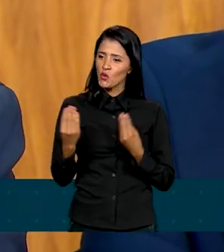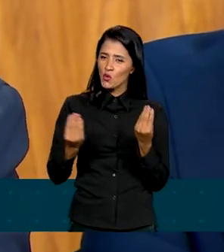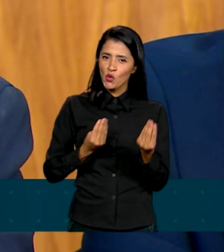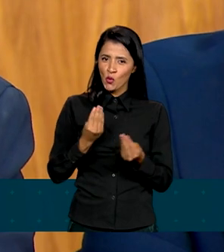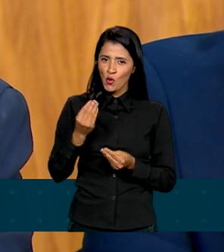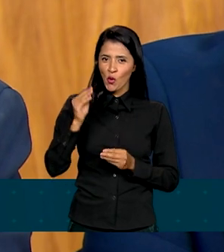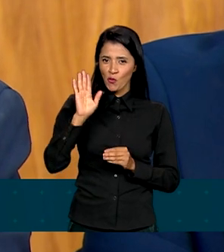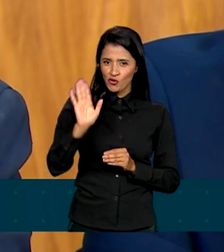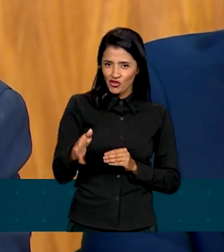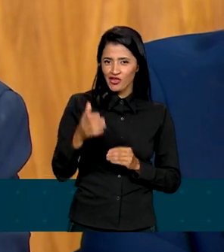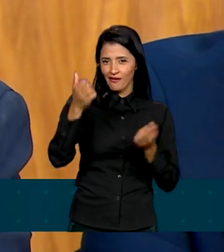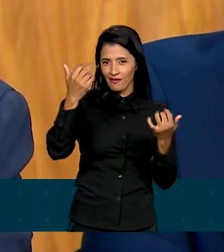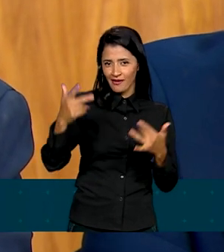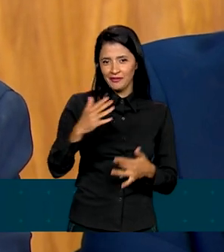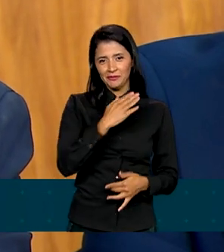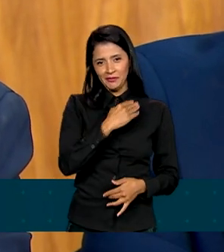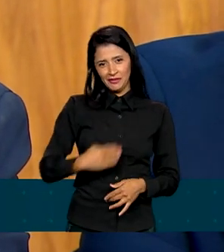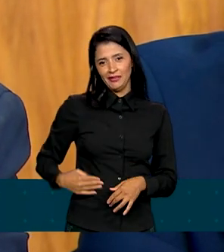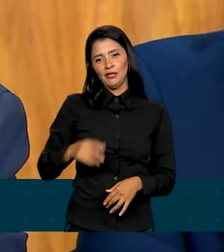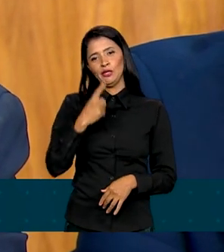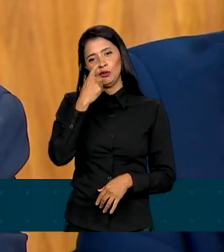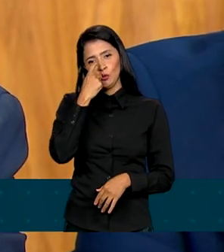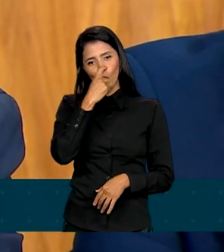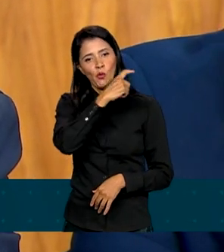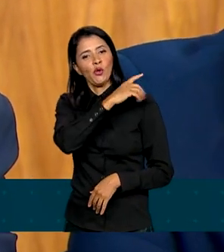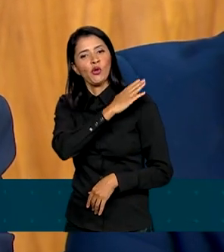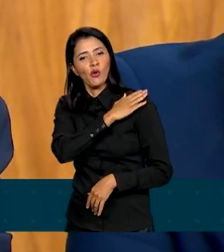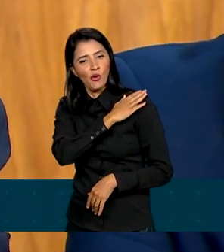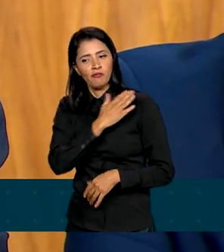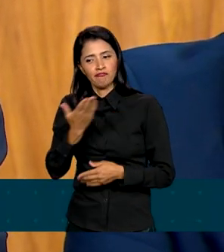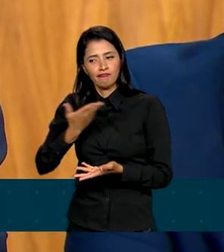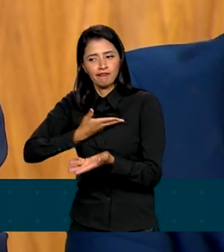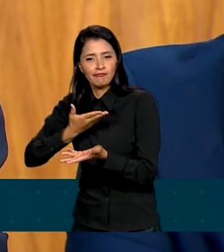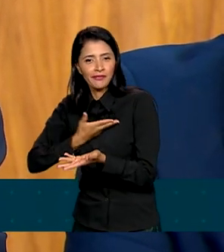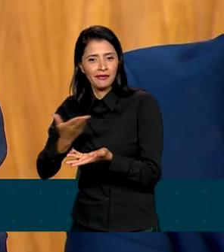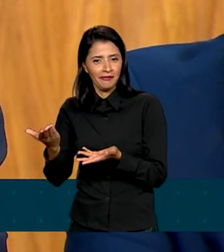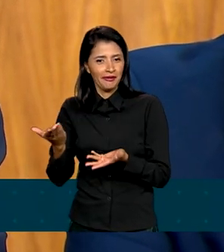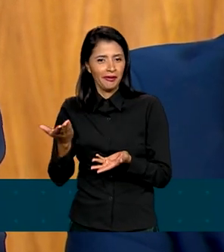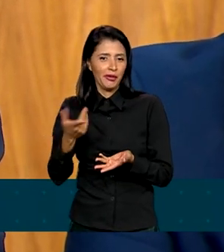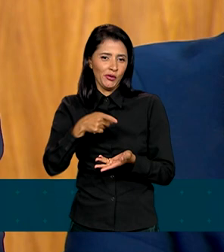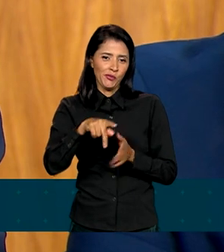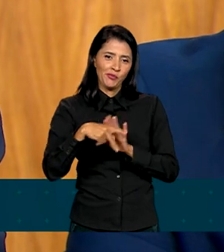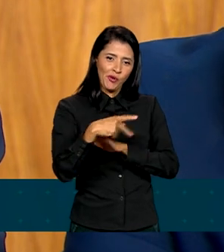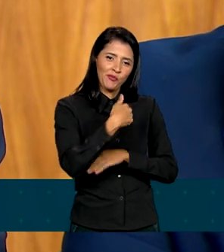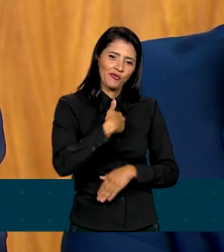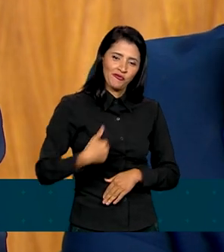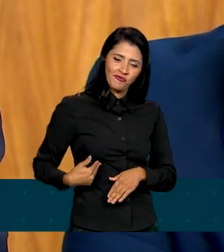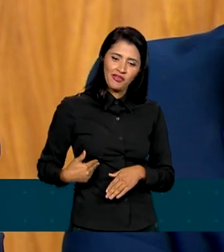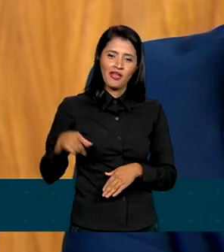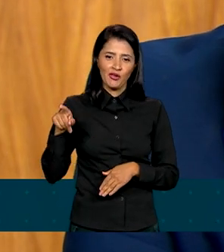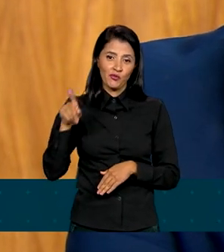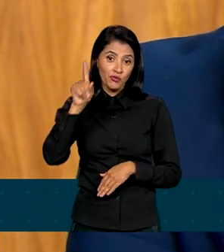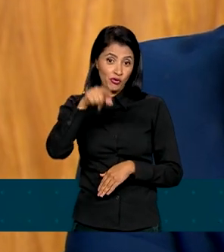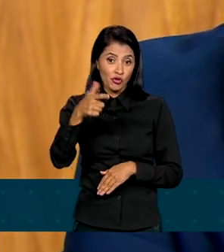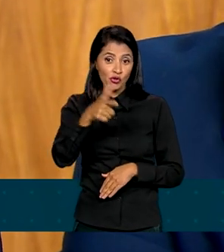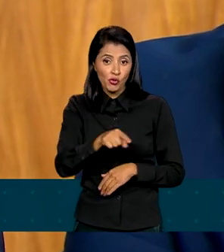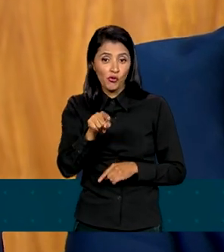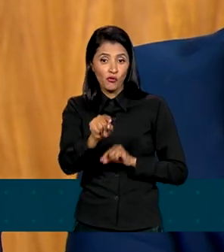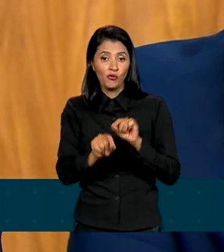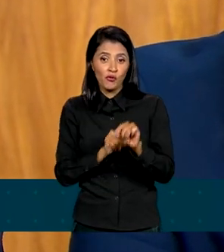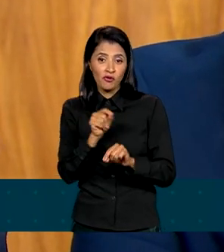Como disse aqui o ministro Rui Costa, meu grande companheiro, colega de governo, esse aqui é mais um passo